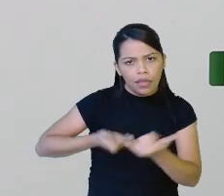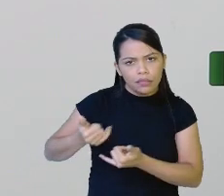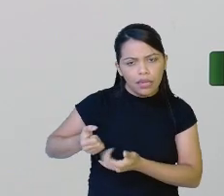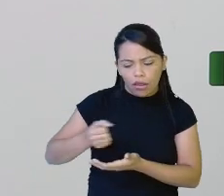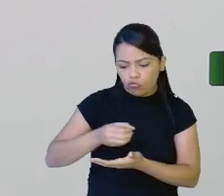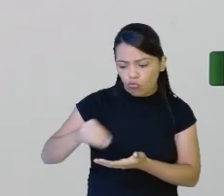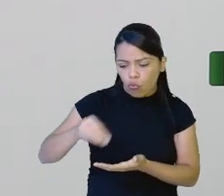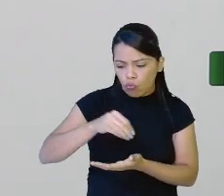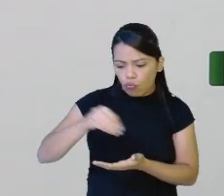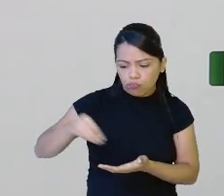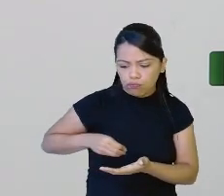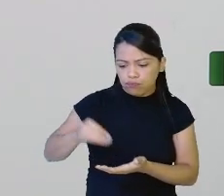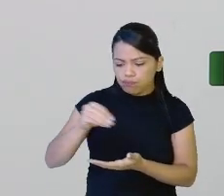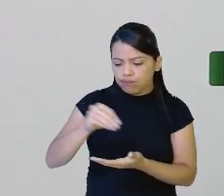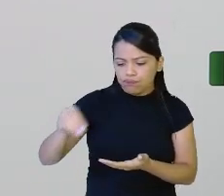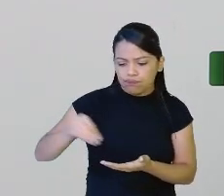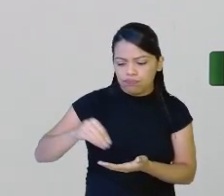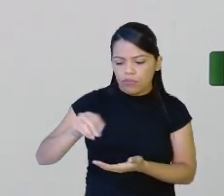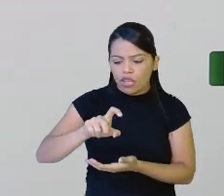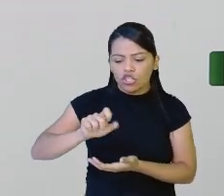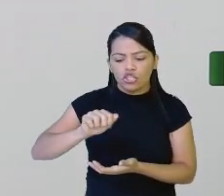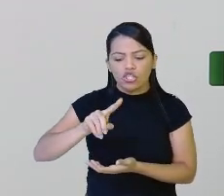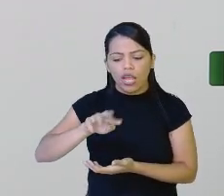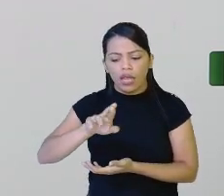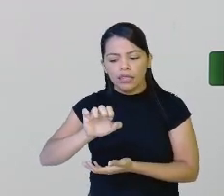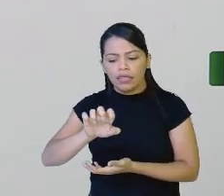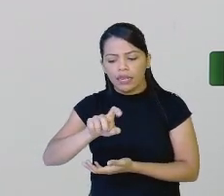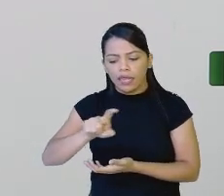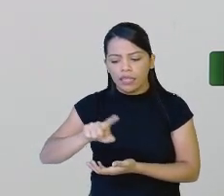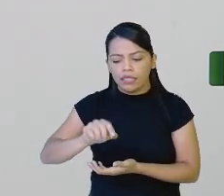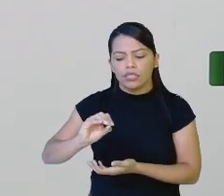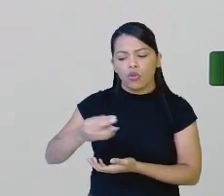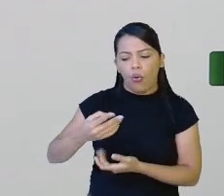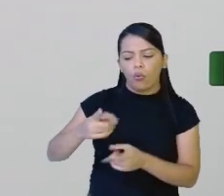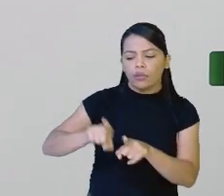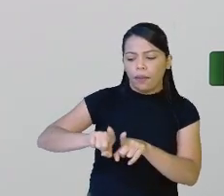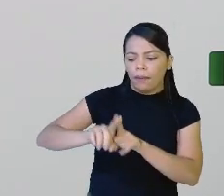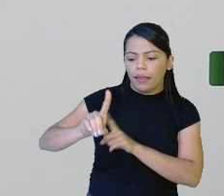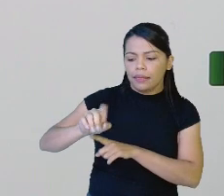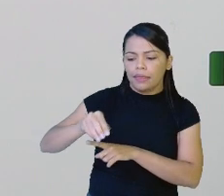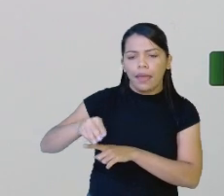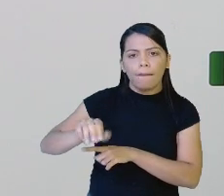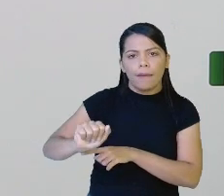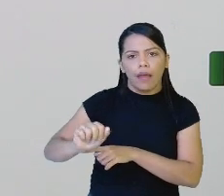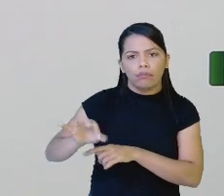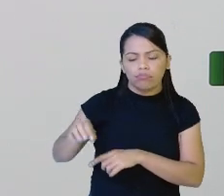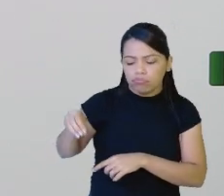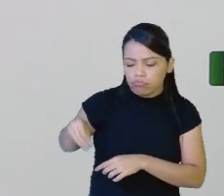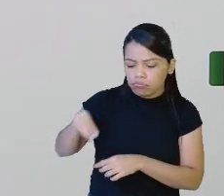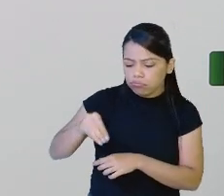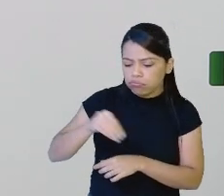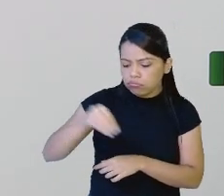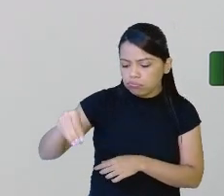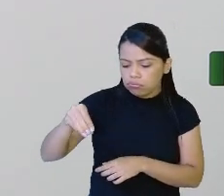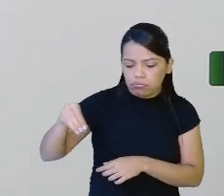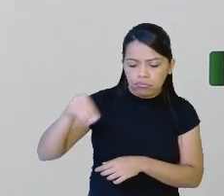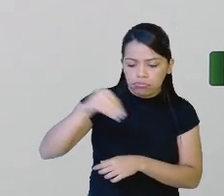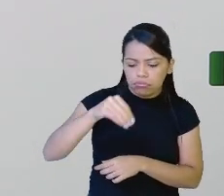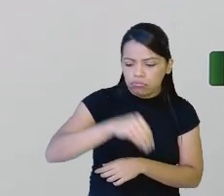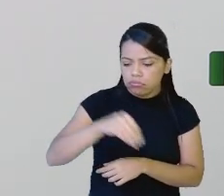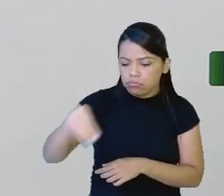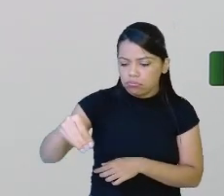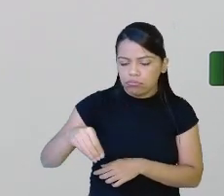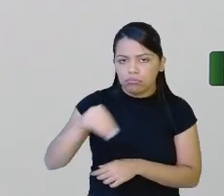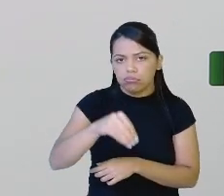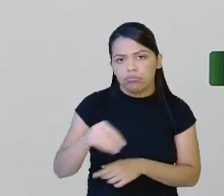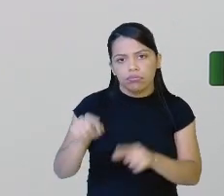que sim, né? Quem joga xadrez, quem joga dama, conhece muito bem esse tabuleiro. E o formato desse tabuleiro